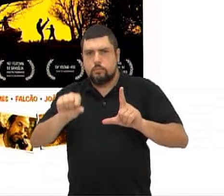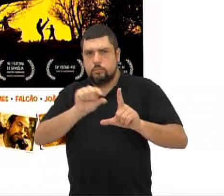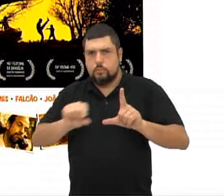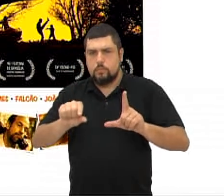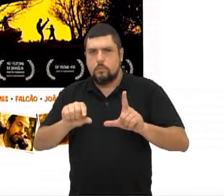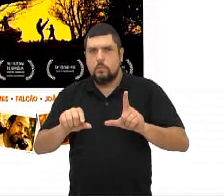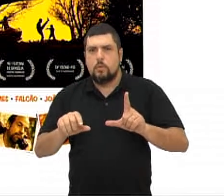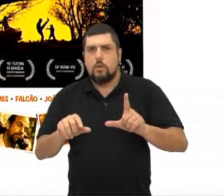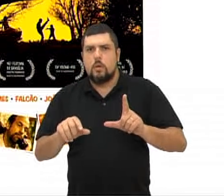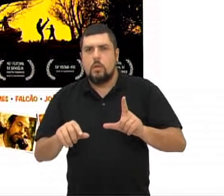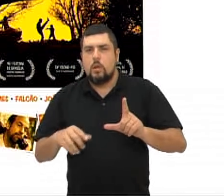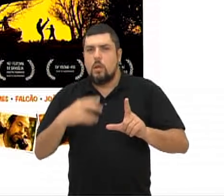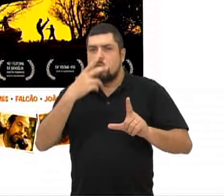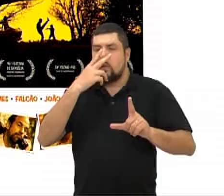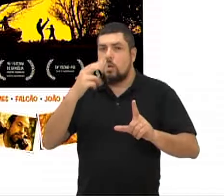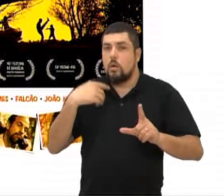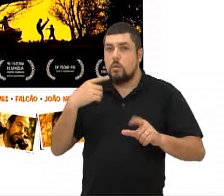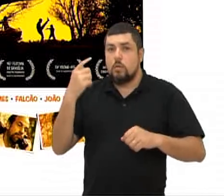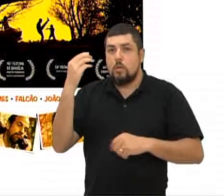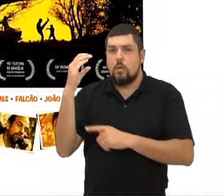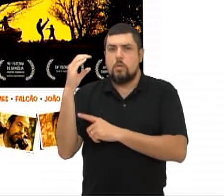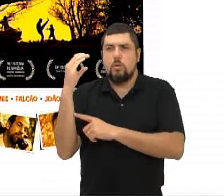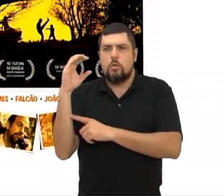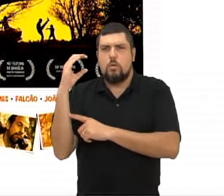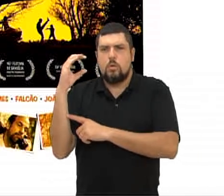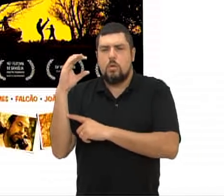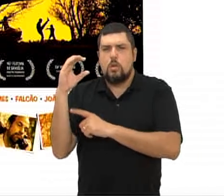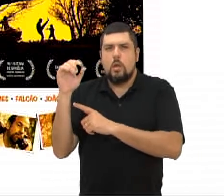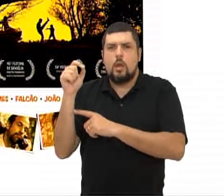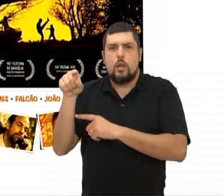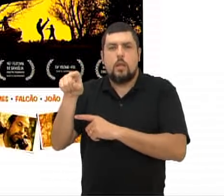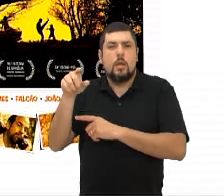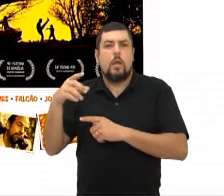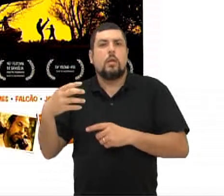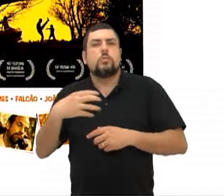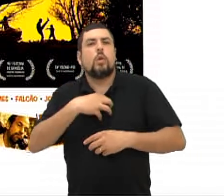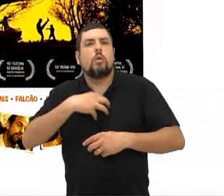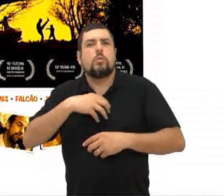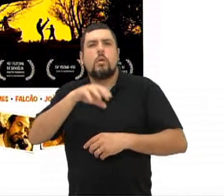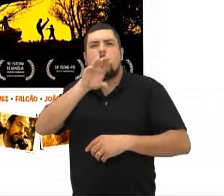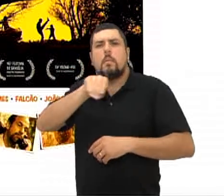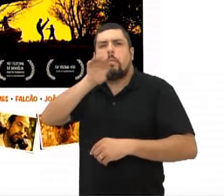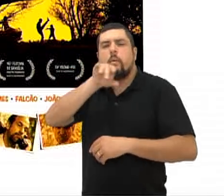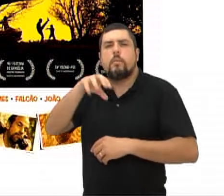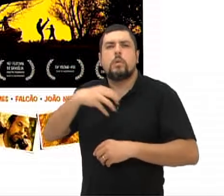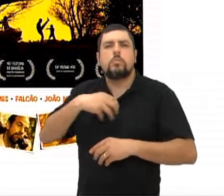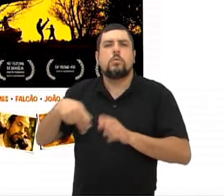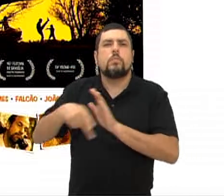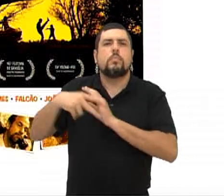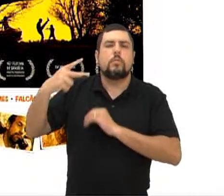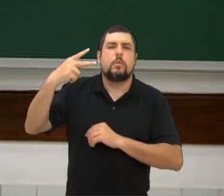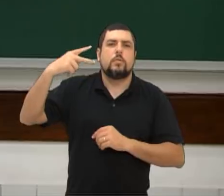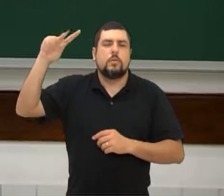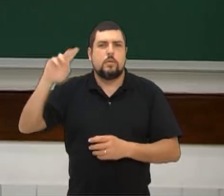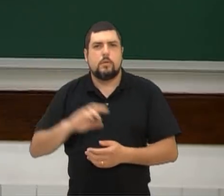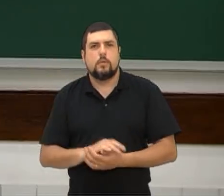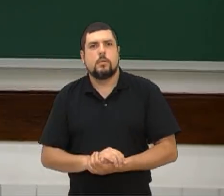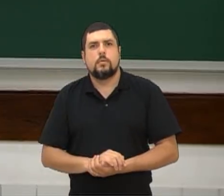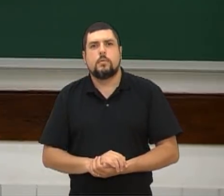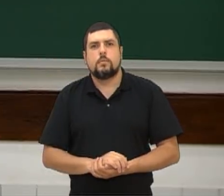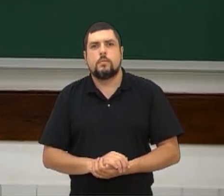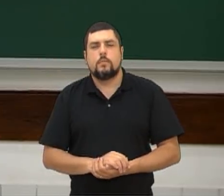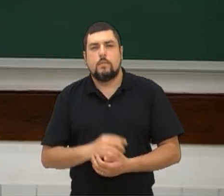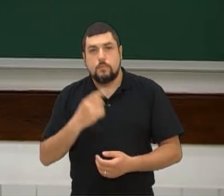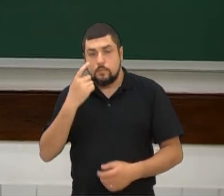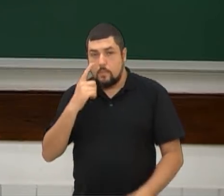nem no próprio Ceará se entendesse o cearenseis falado na tela. Olha que interessante, é um